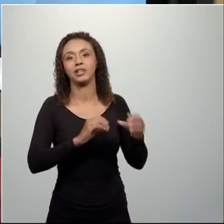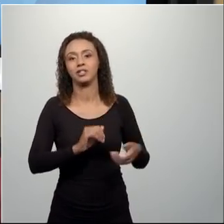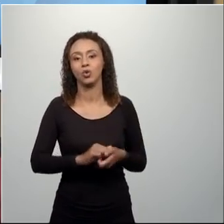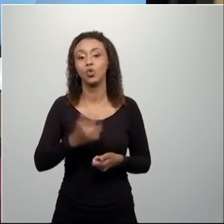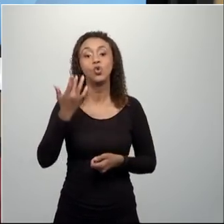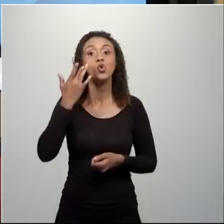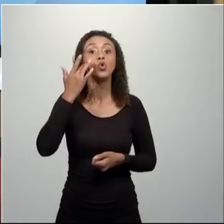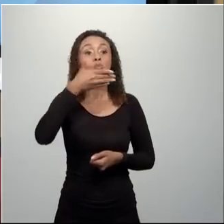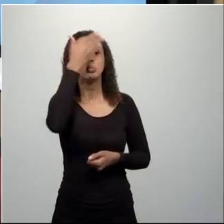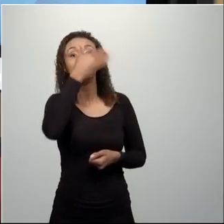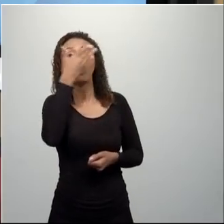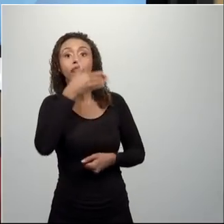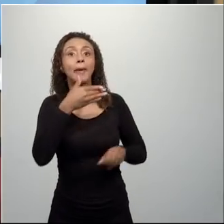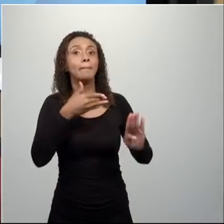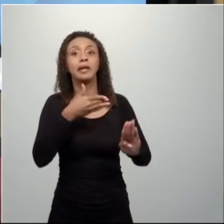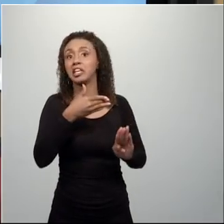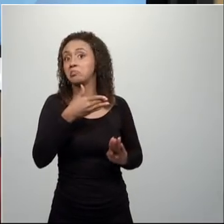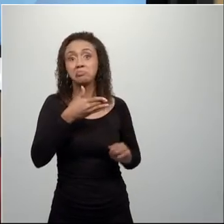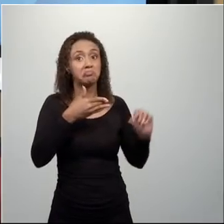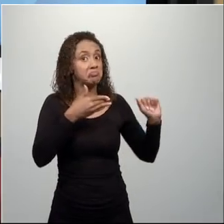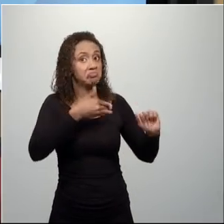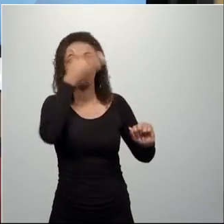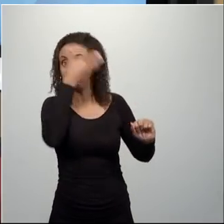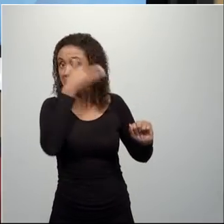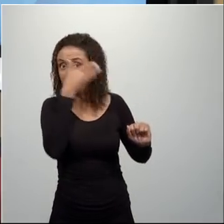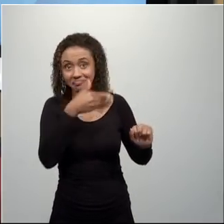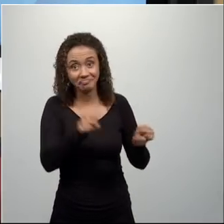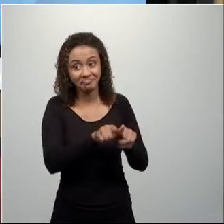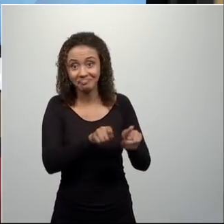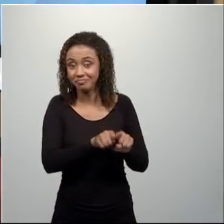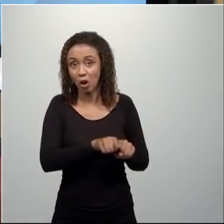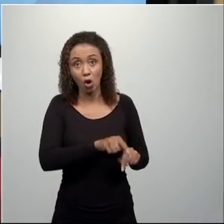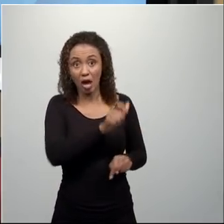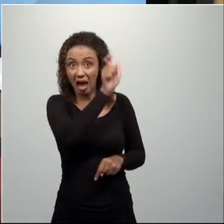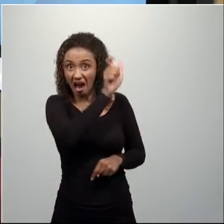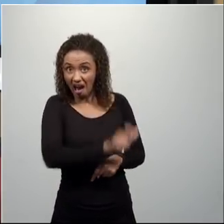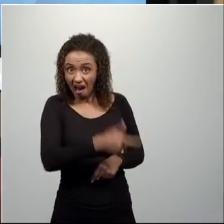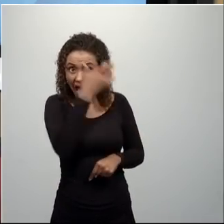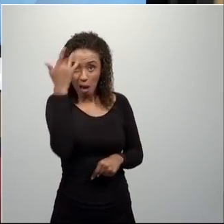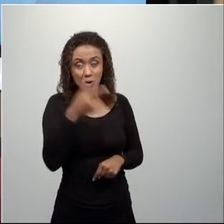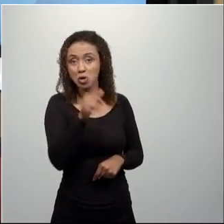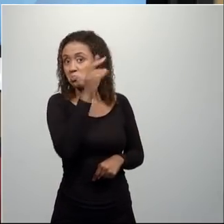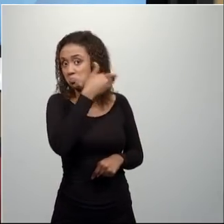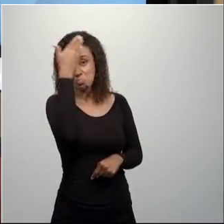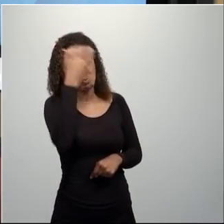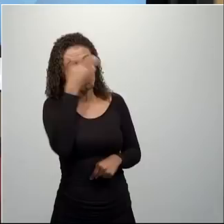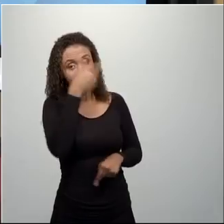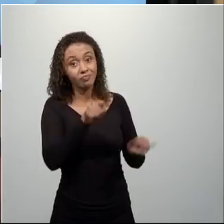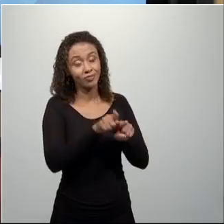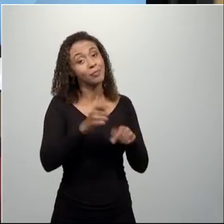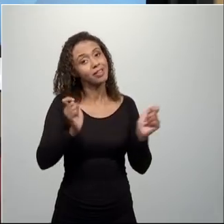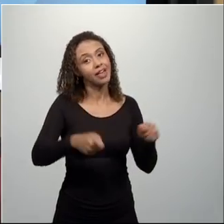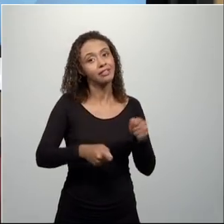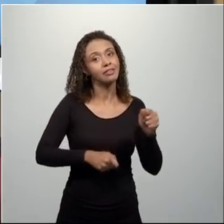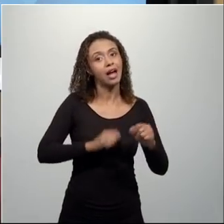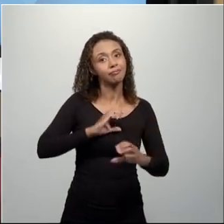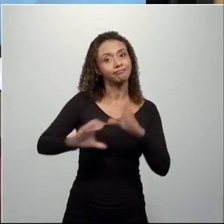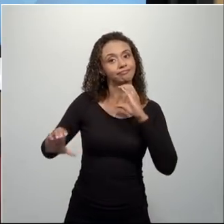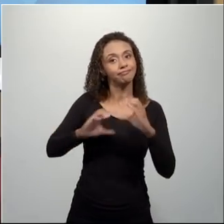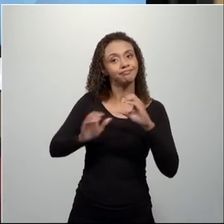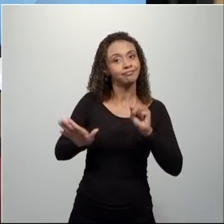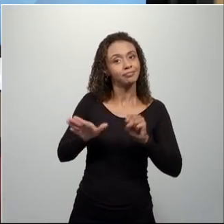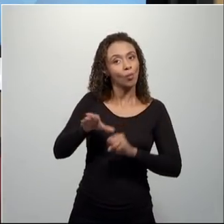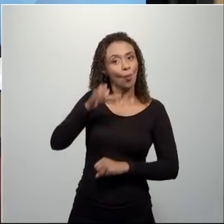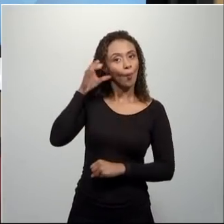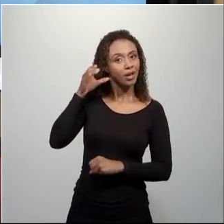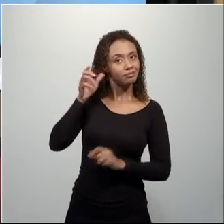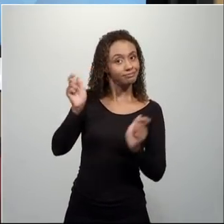noll o endereço do b do ar nem do usuário em si então dá pra fazer comunicações anônimas dessa forma dá para conseguir algum